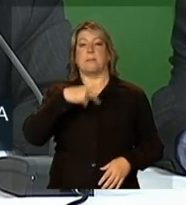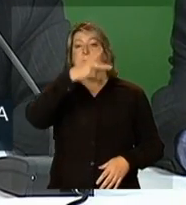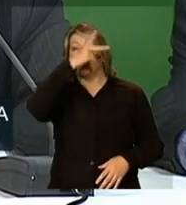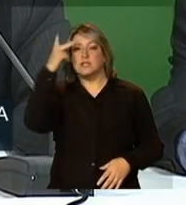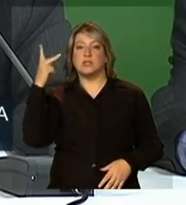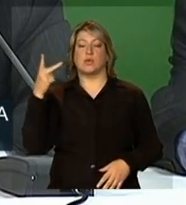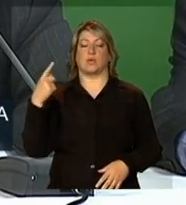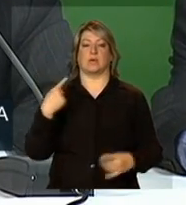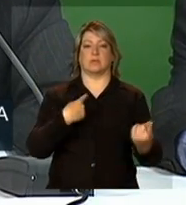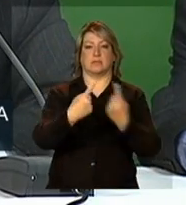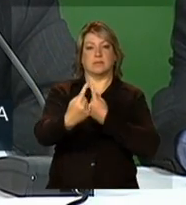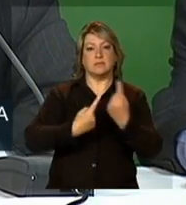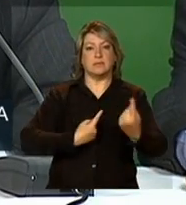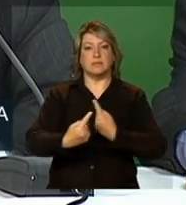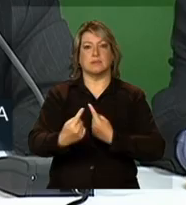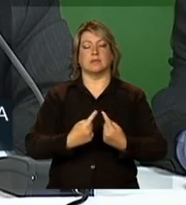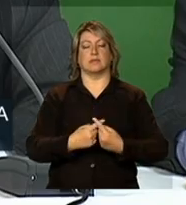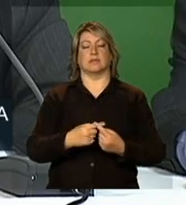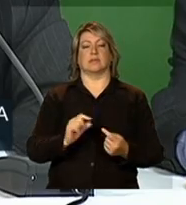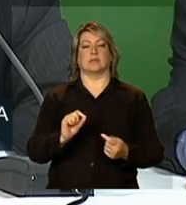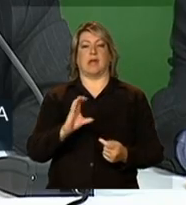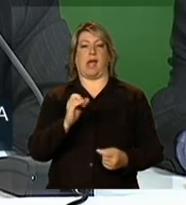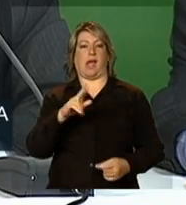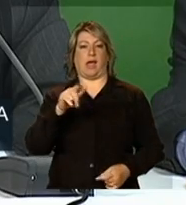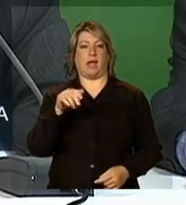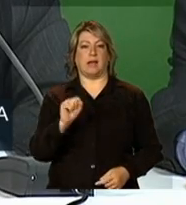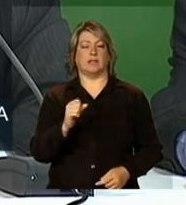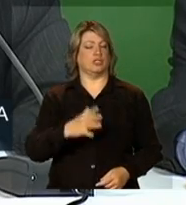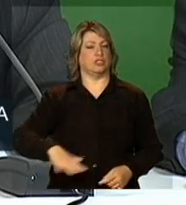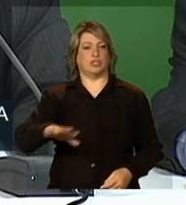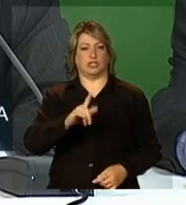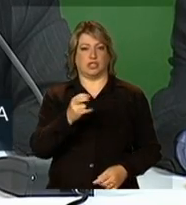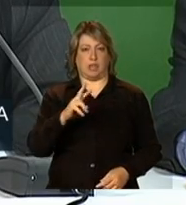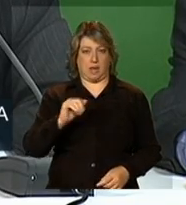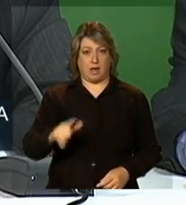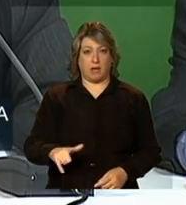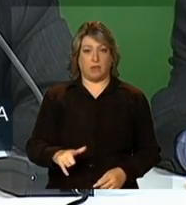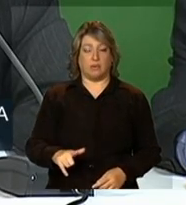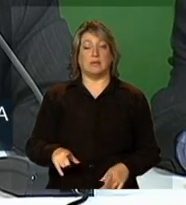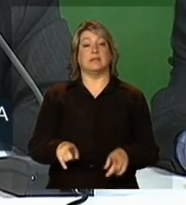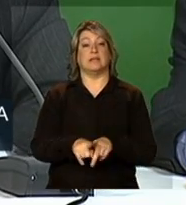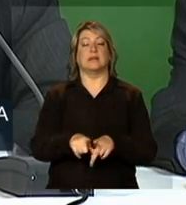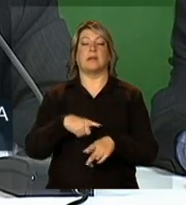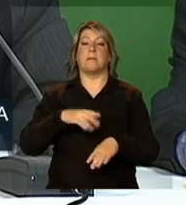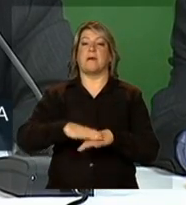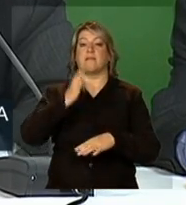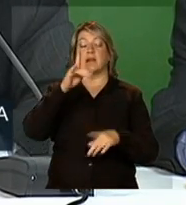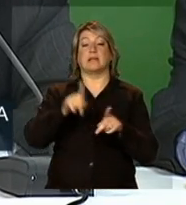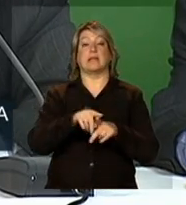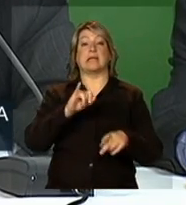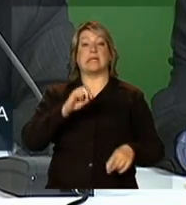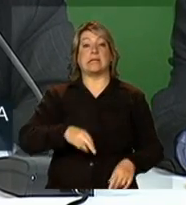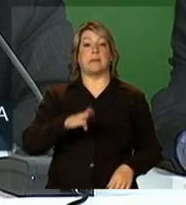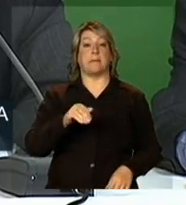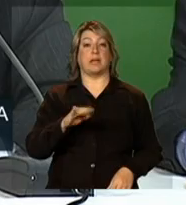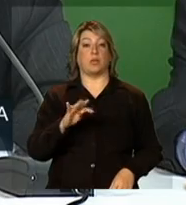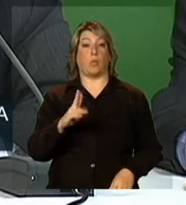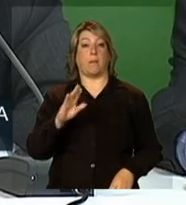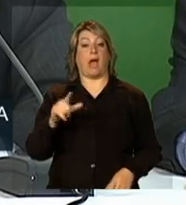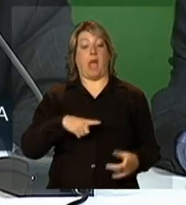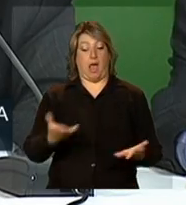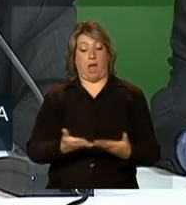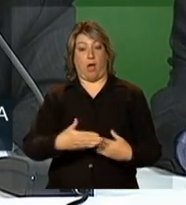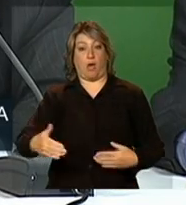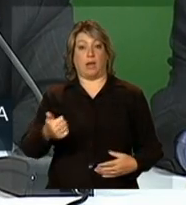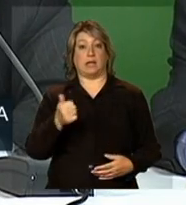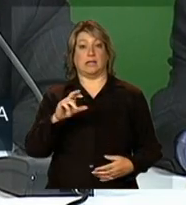passageiros, cargas gerais, enfim, tem mais facilidade. E Imbituba está se vencendo agora, o dia 15. E